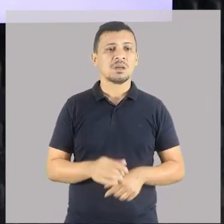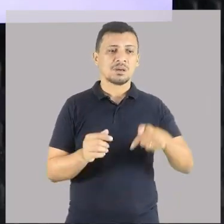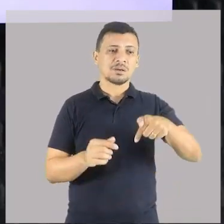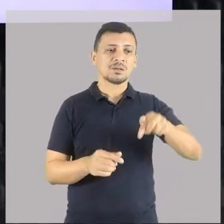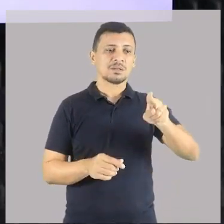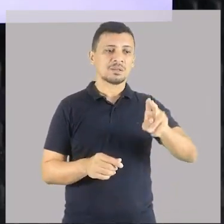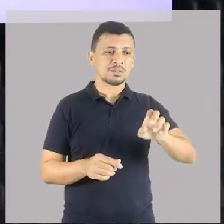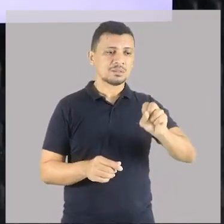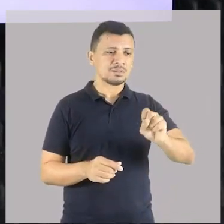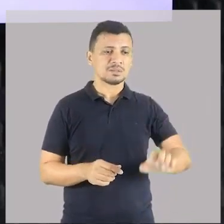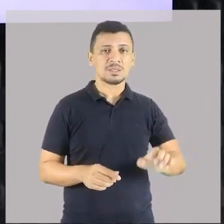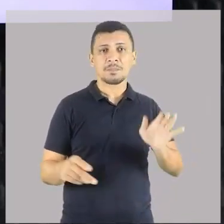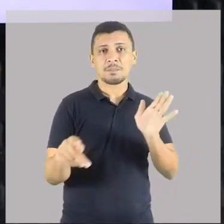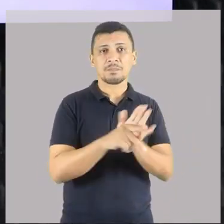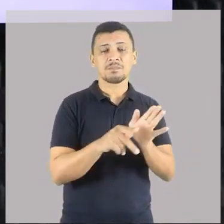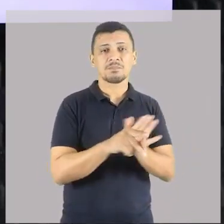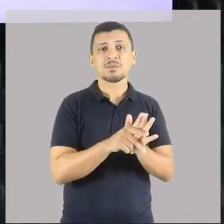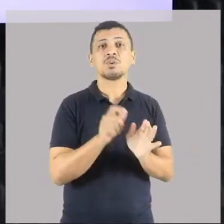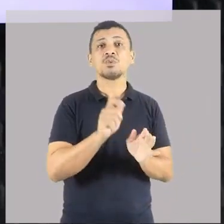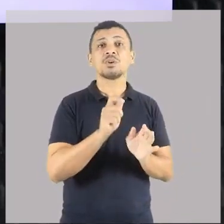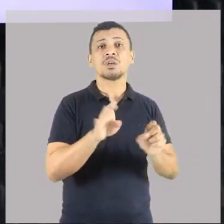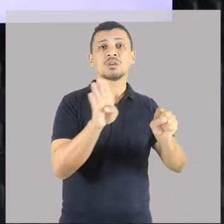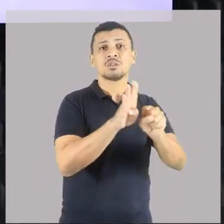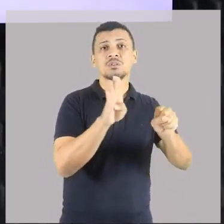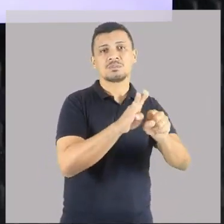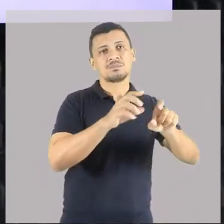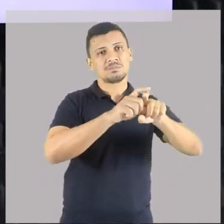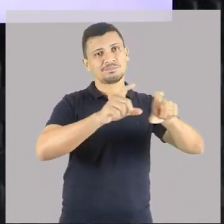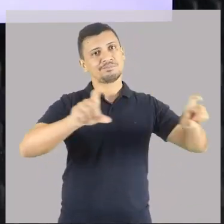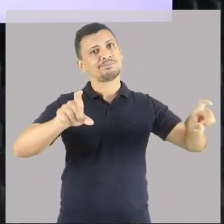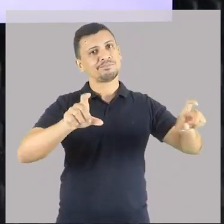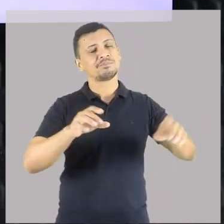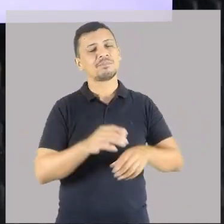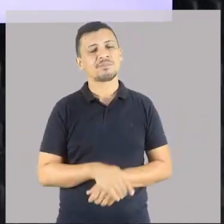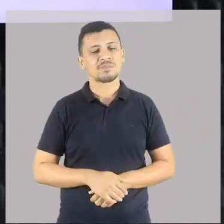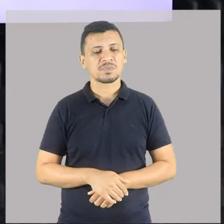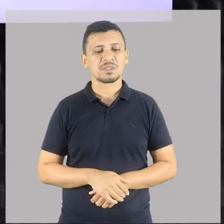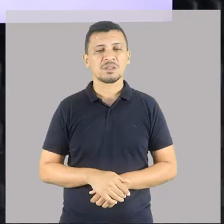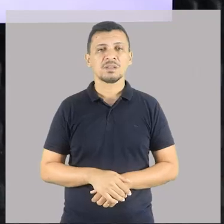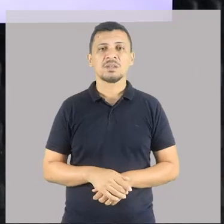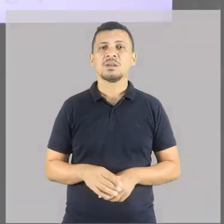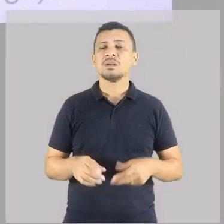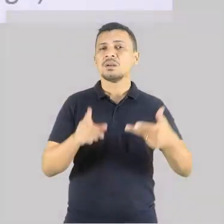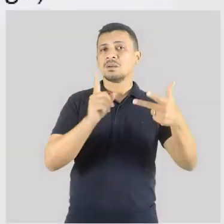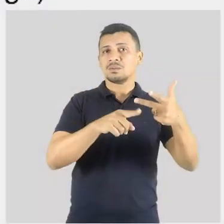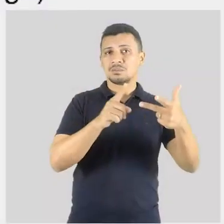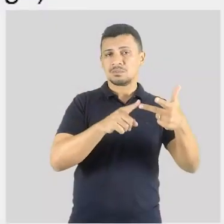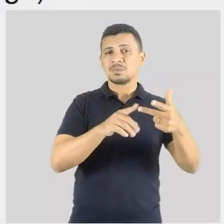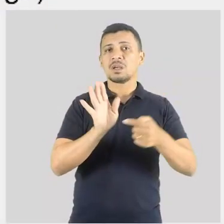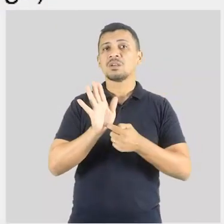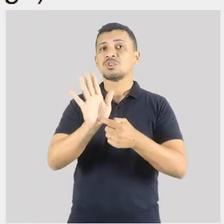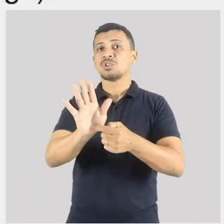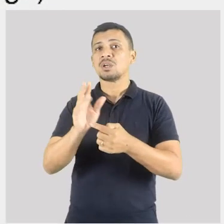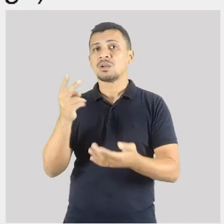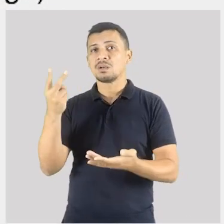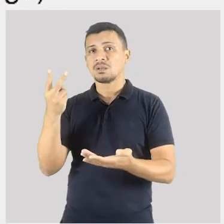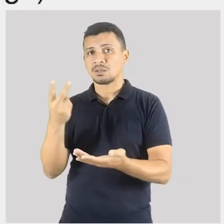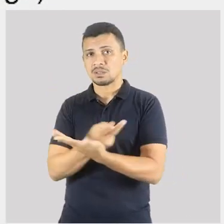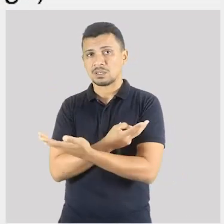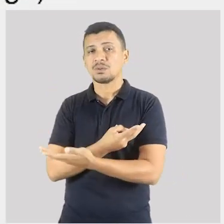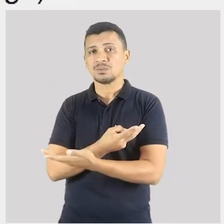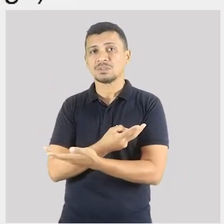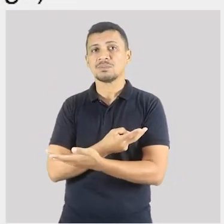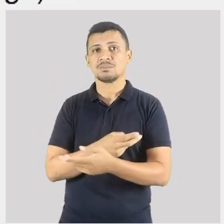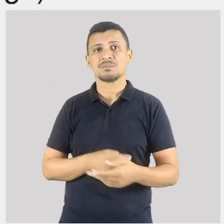são pertencentes às orações substantivas, tá? E as orações adverbiais, elas podem indicar causa, aí ela vai